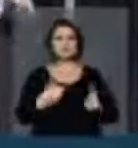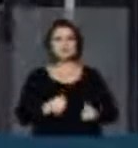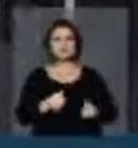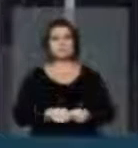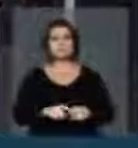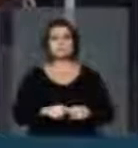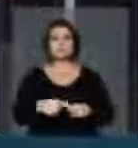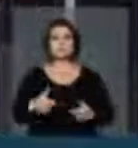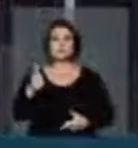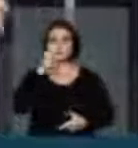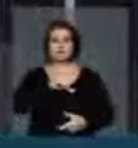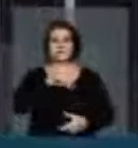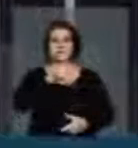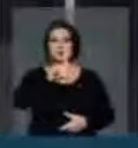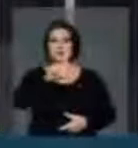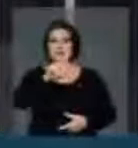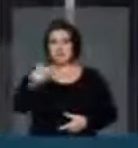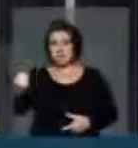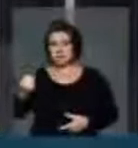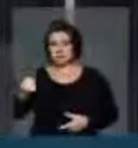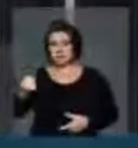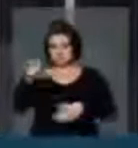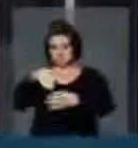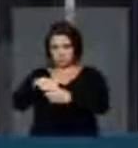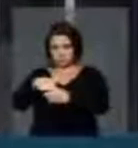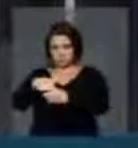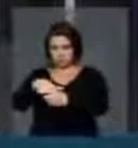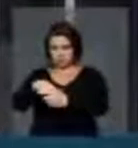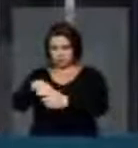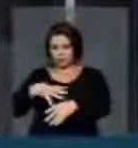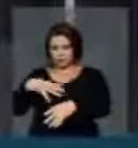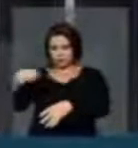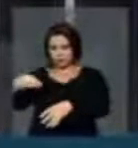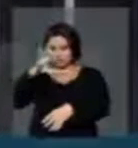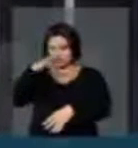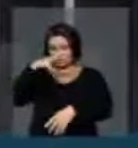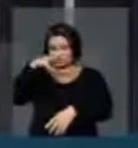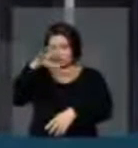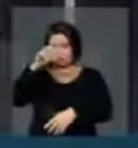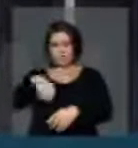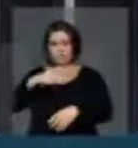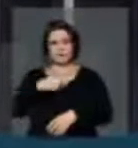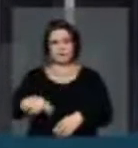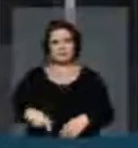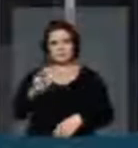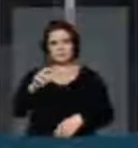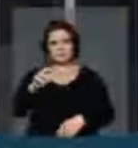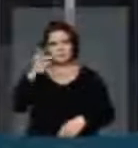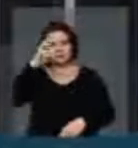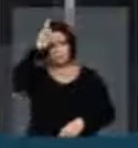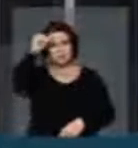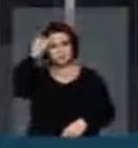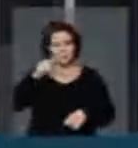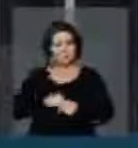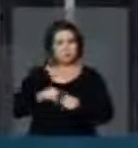se não der 500 votos, 1.000 votos ao filho do presidente do Tribunal de Contas, o Tribunal de Contas vai lá e pega o prefeito e